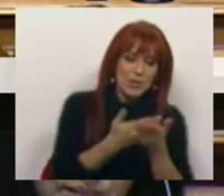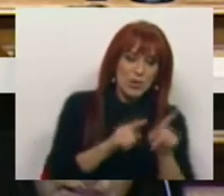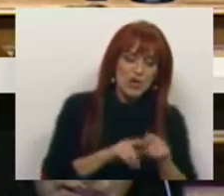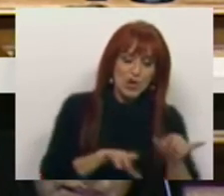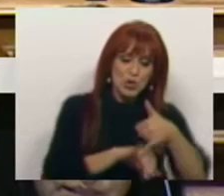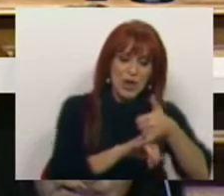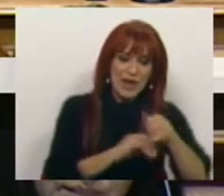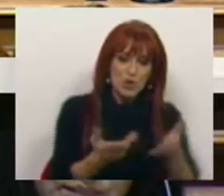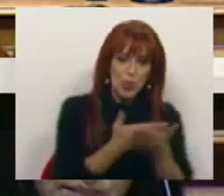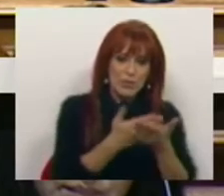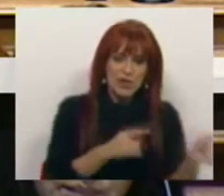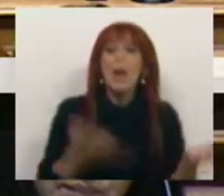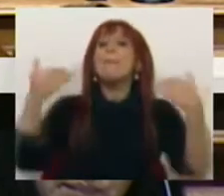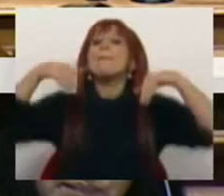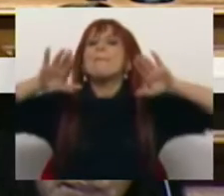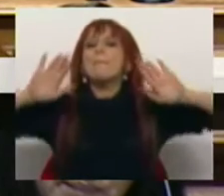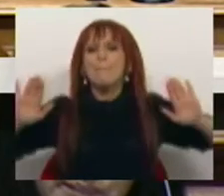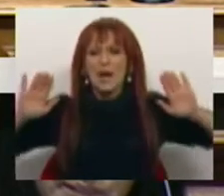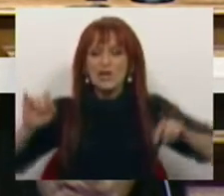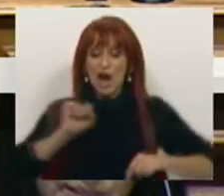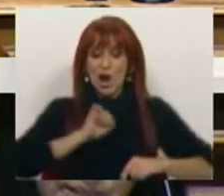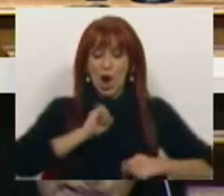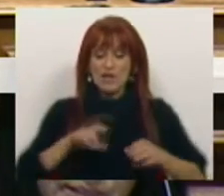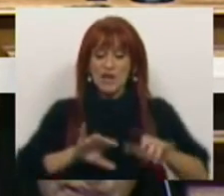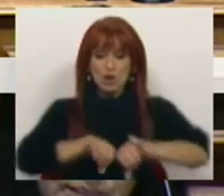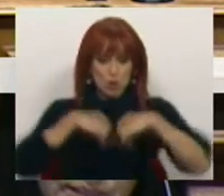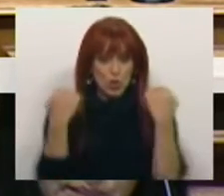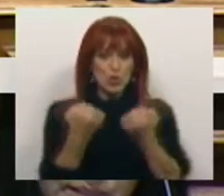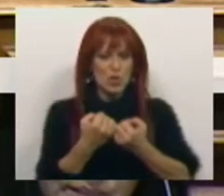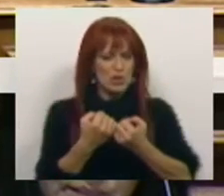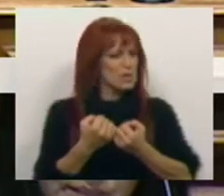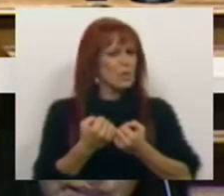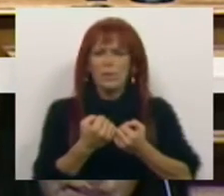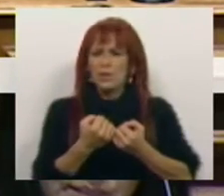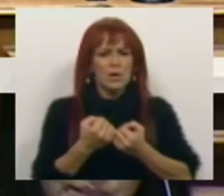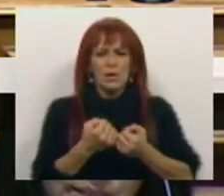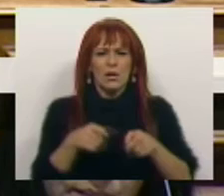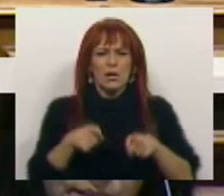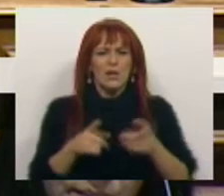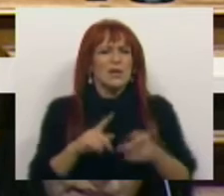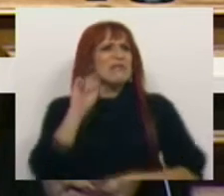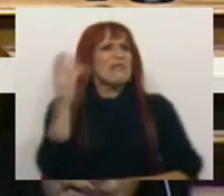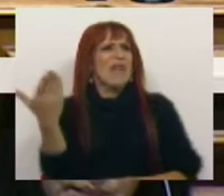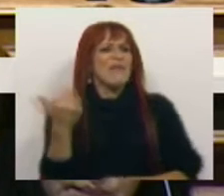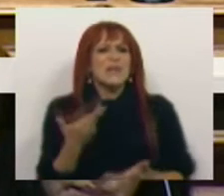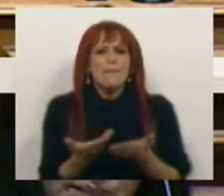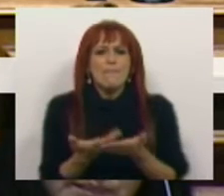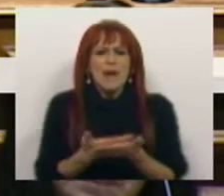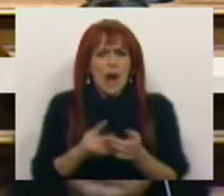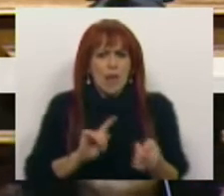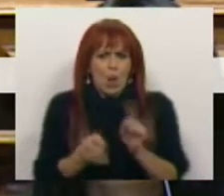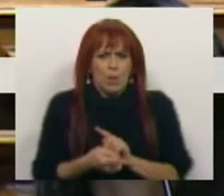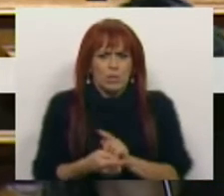das sociedades comerciais. Mas a nossa sociedade não padece de um déficit de mercado.